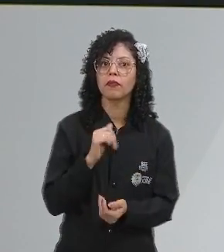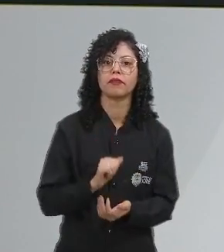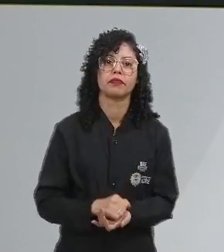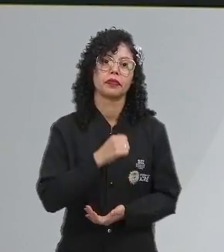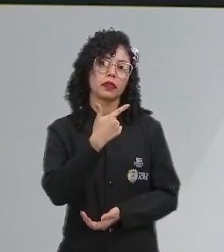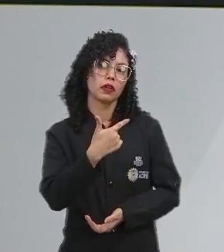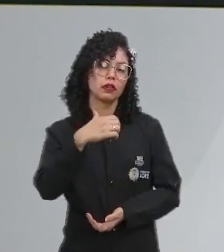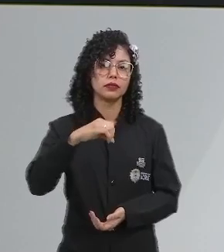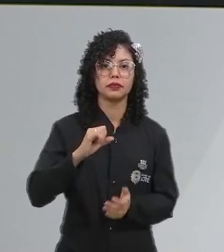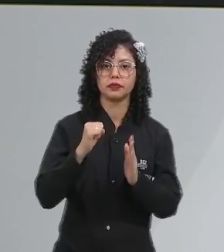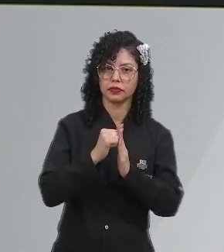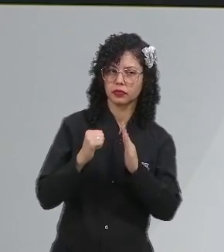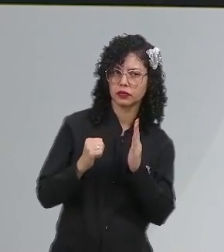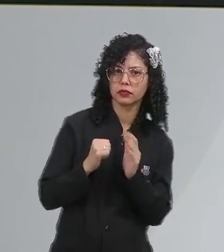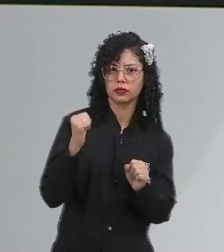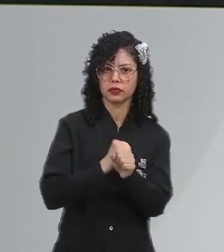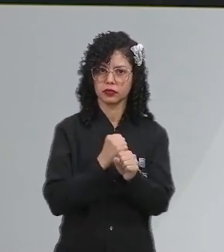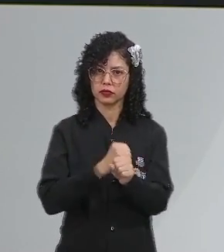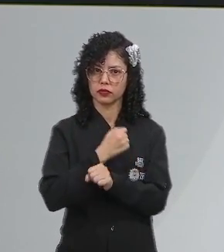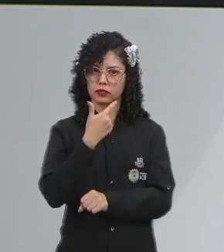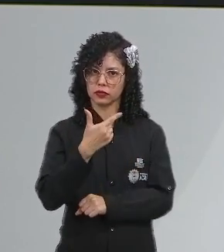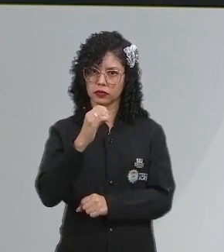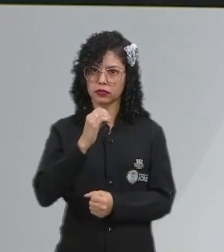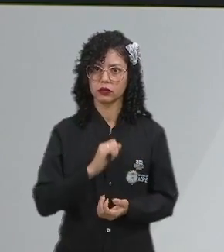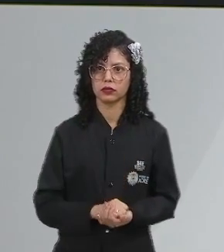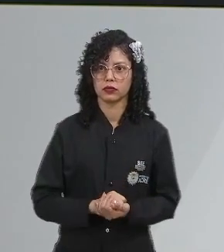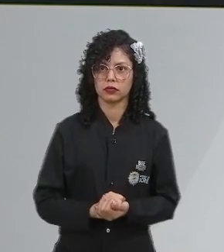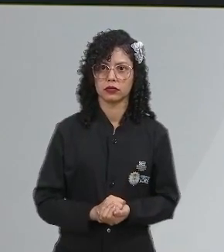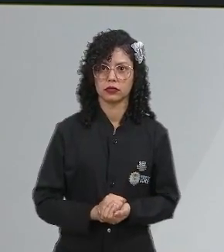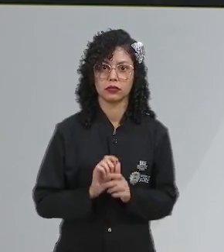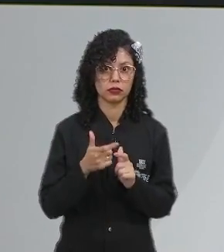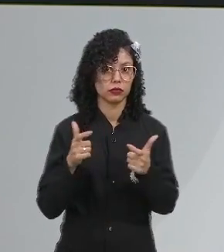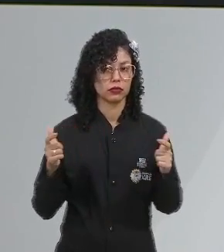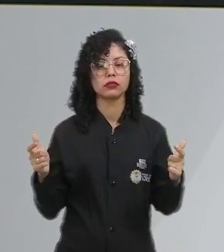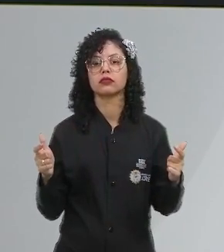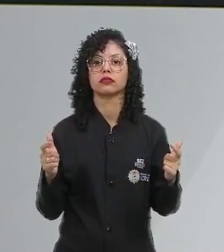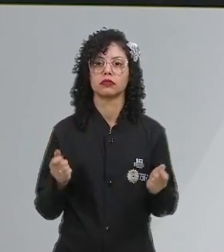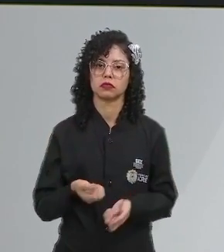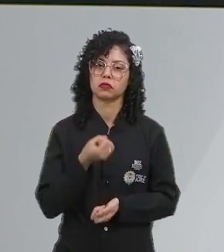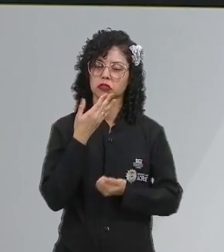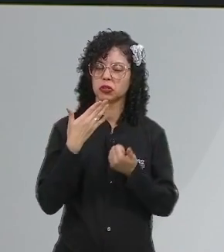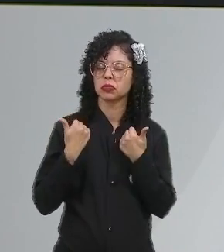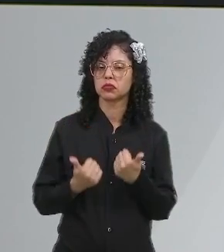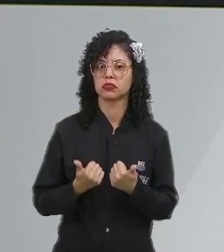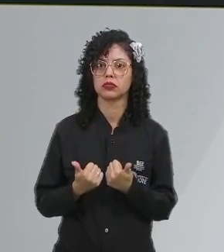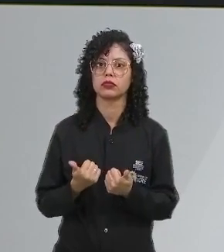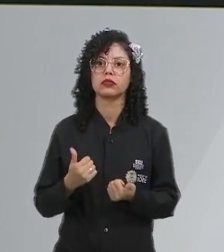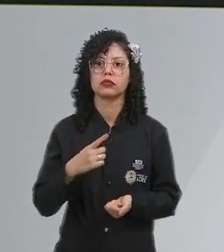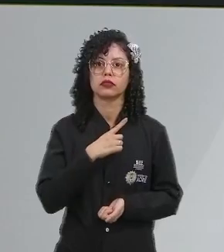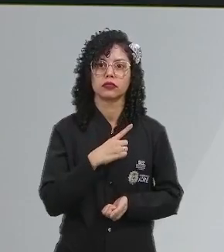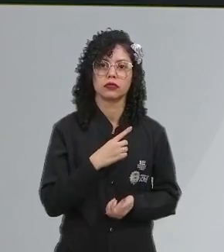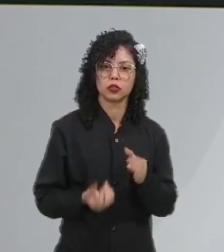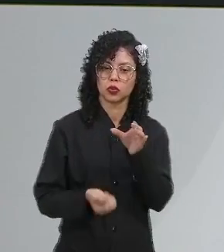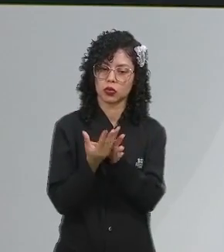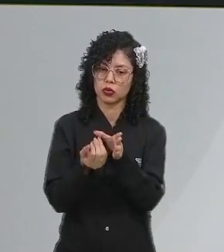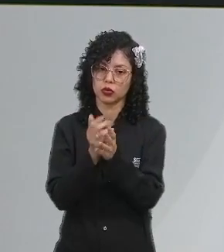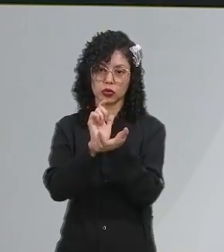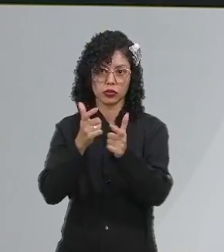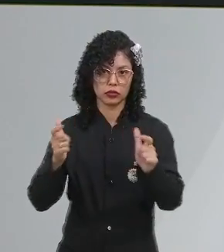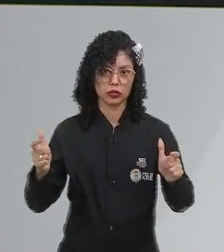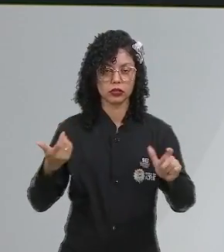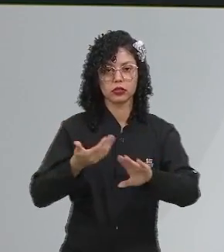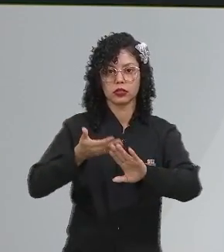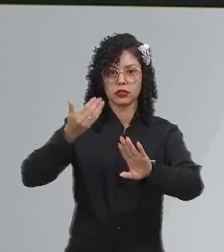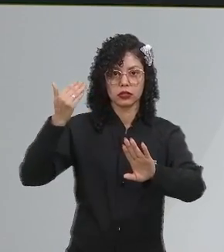nos anos 20, a colheita de café estava indo de vento em popa, estava dando tudo certo, né? Nós tivemos uma produção muito grande